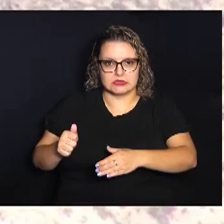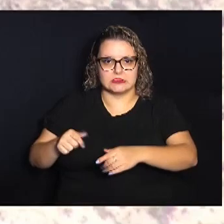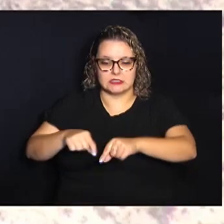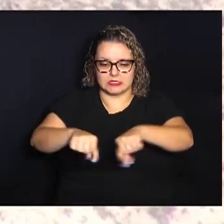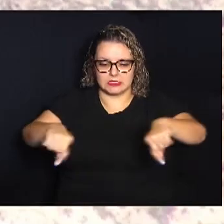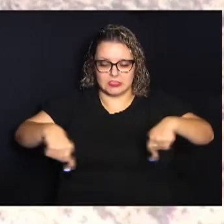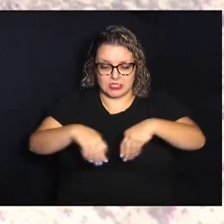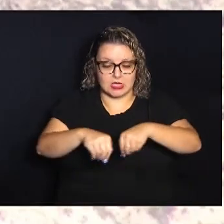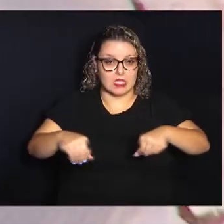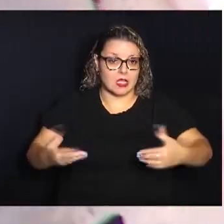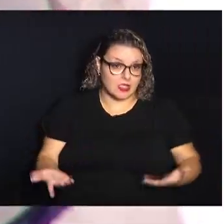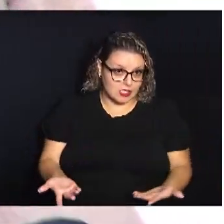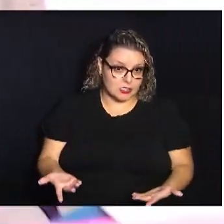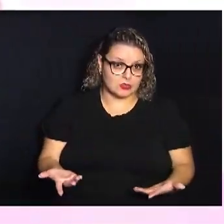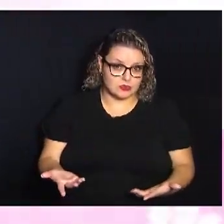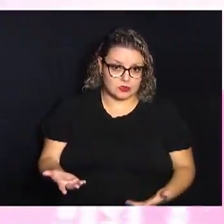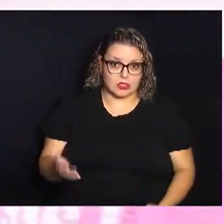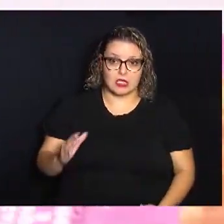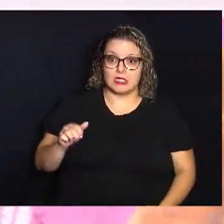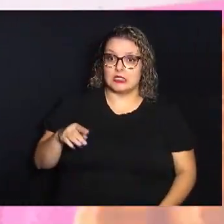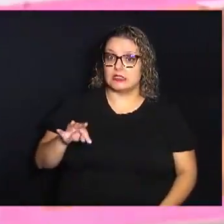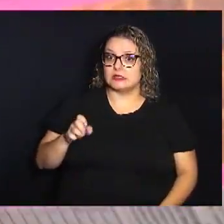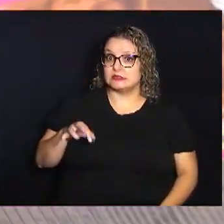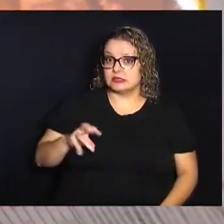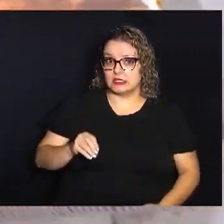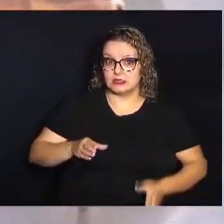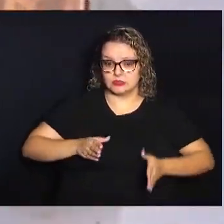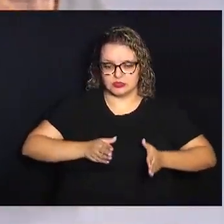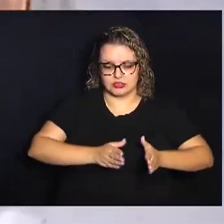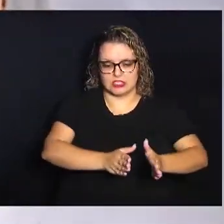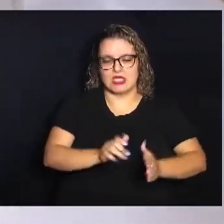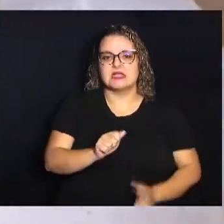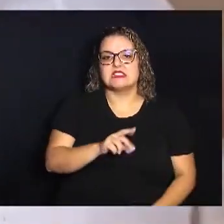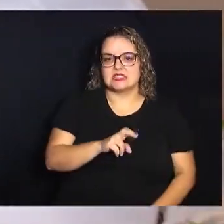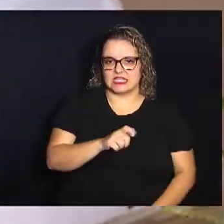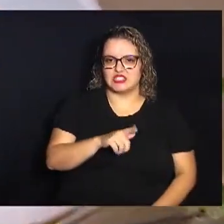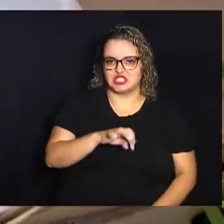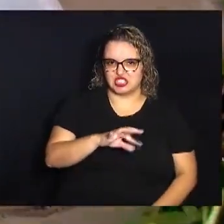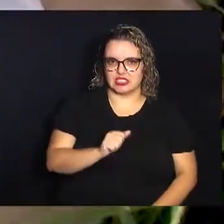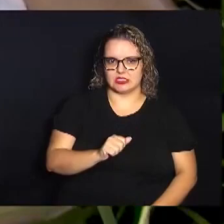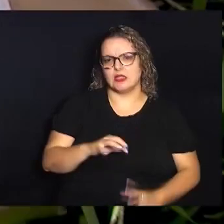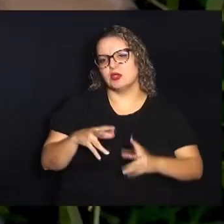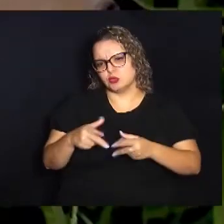terrenos, então no canteiro de sarjeta. Então tudo isso acho que precisa ser